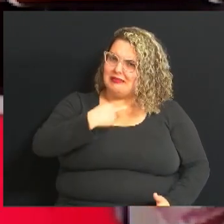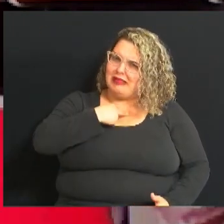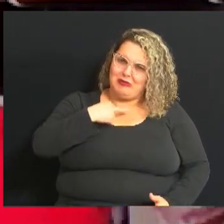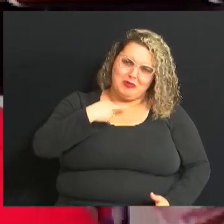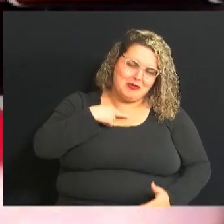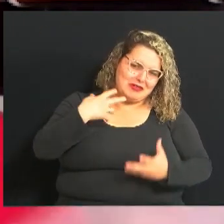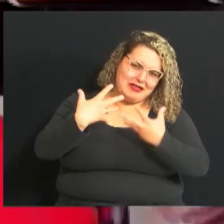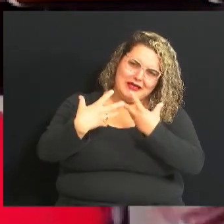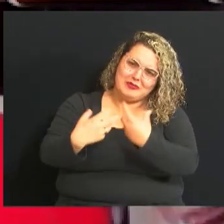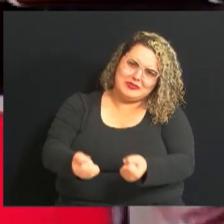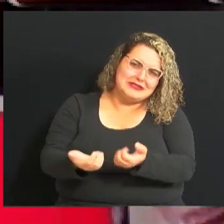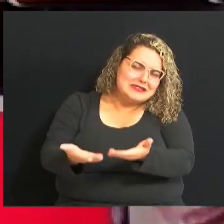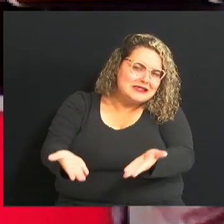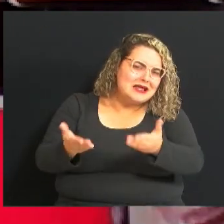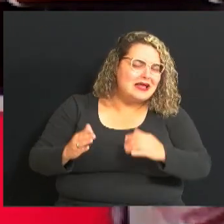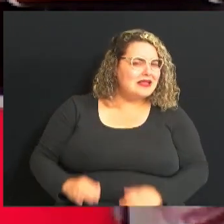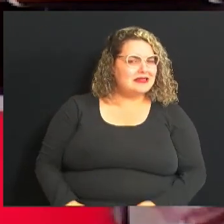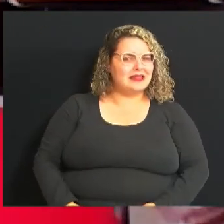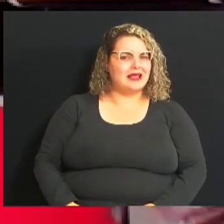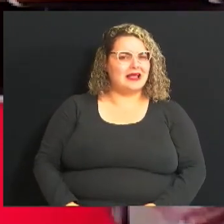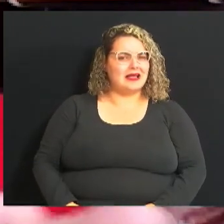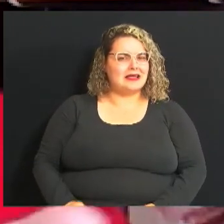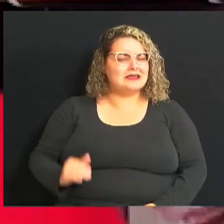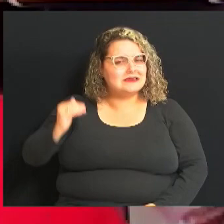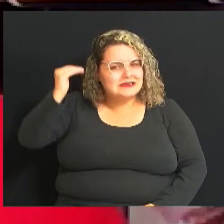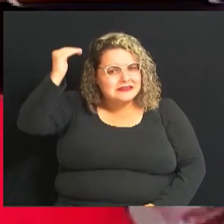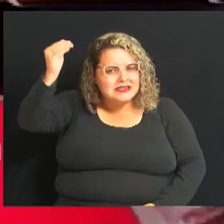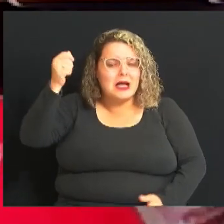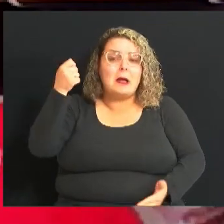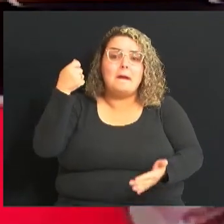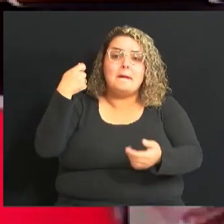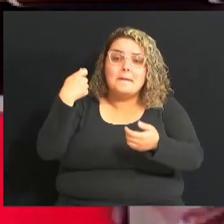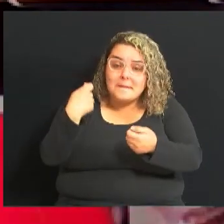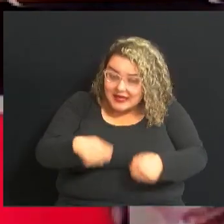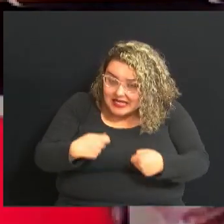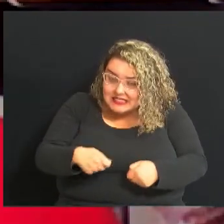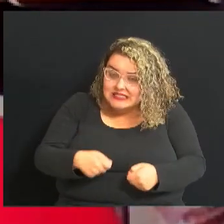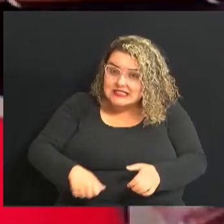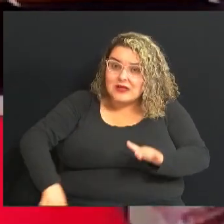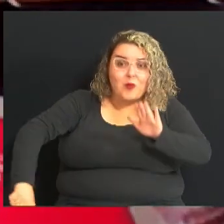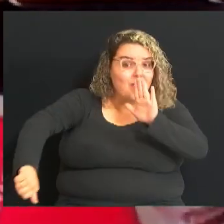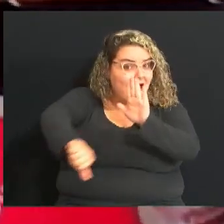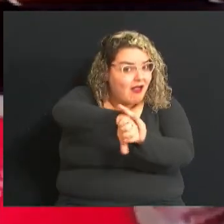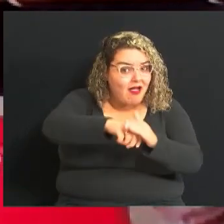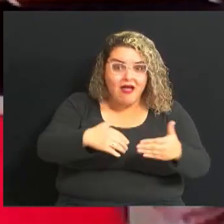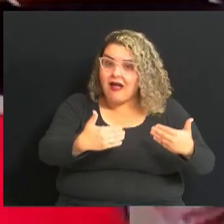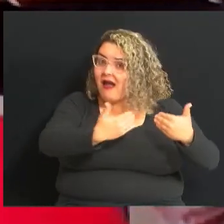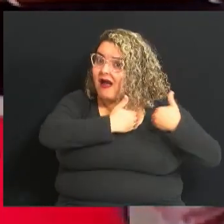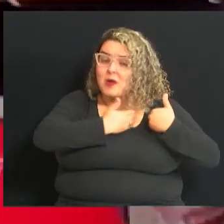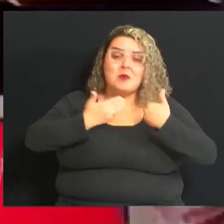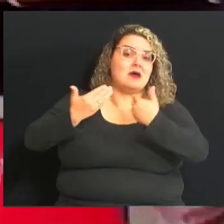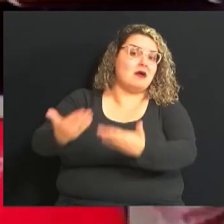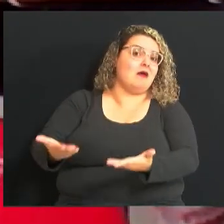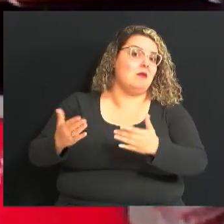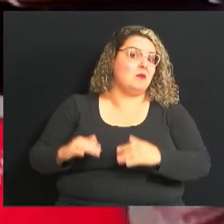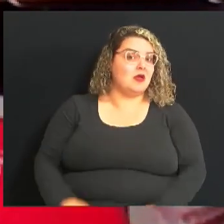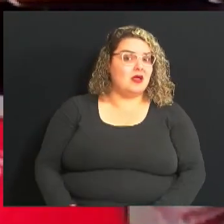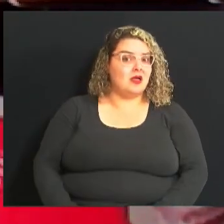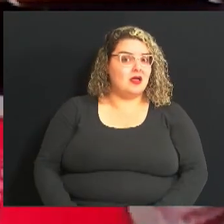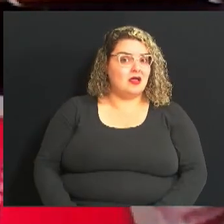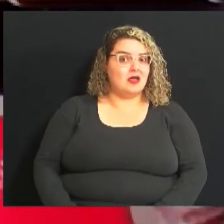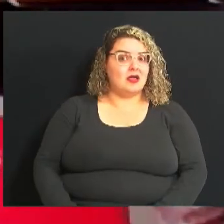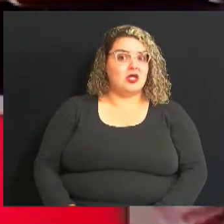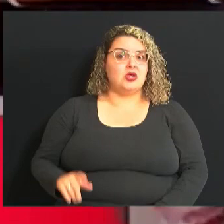inadmissível. E esses adultos precisam ser criminalmente responsabilizados. Para isso, nós temos